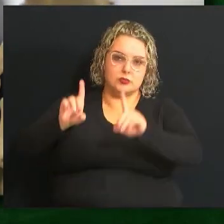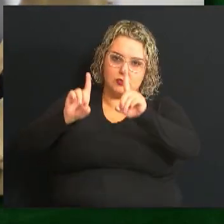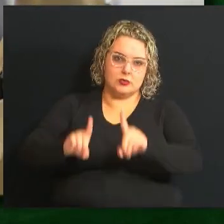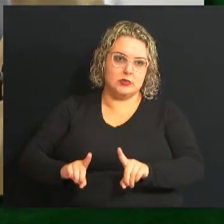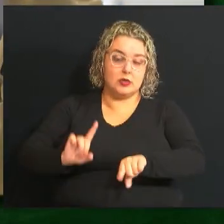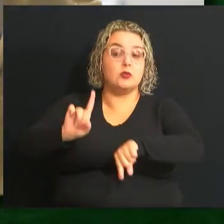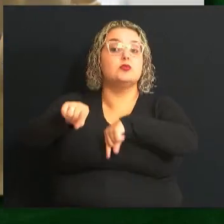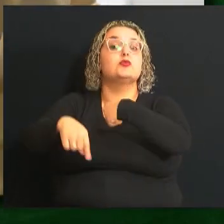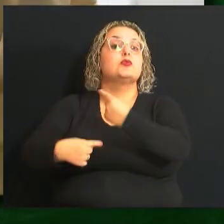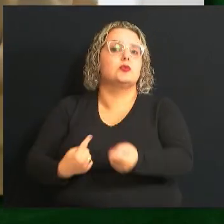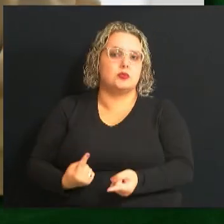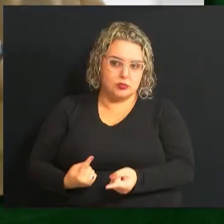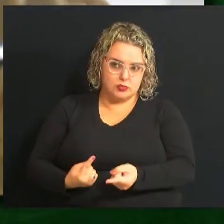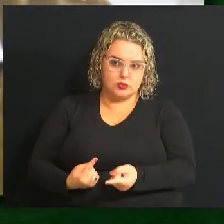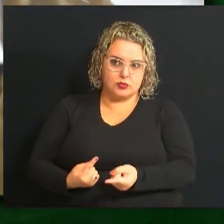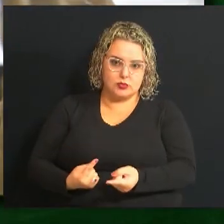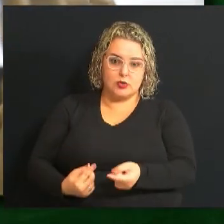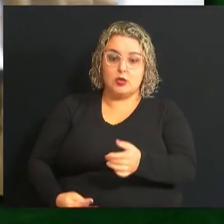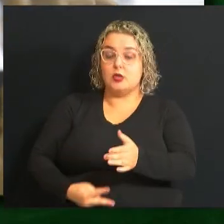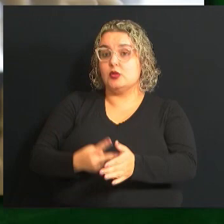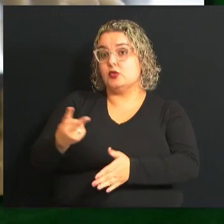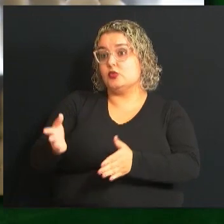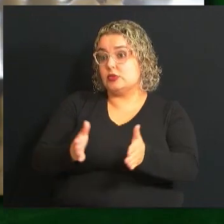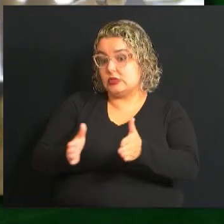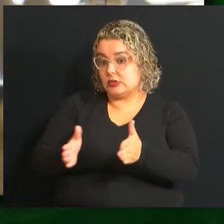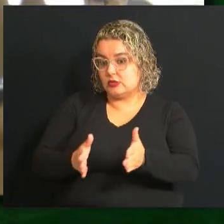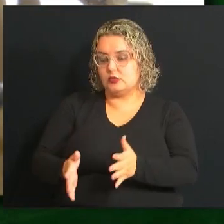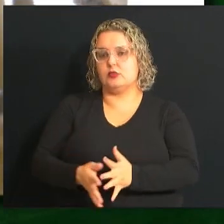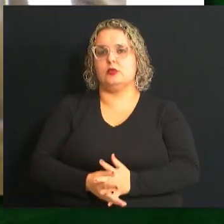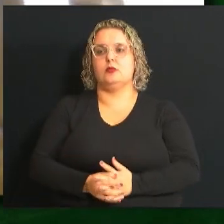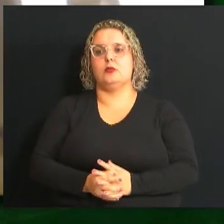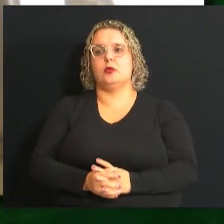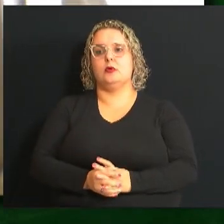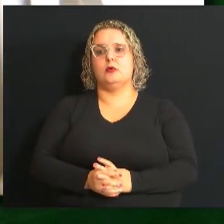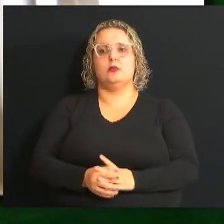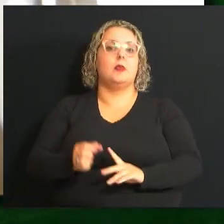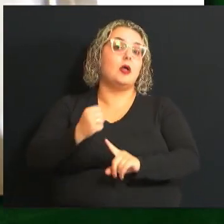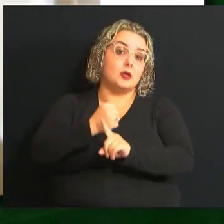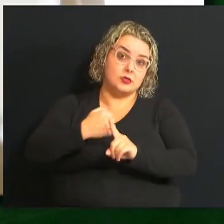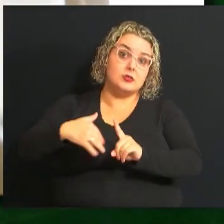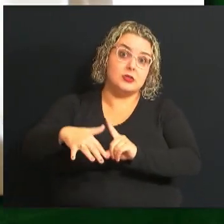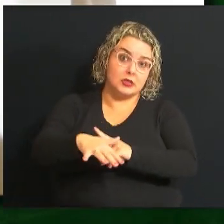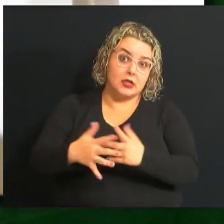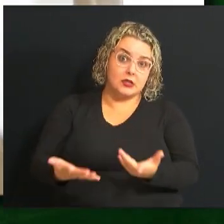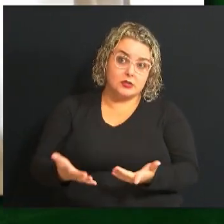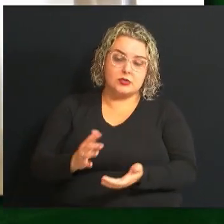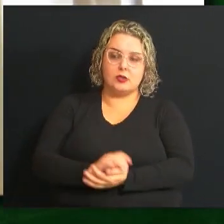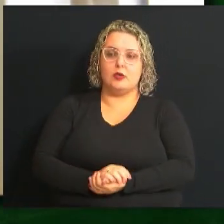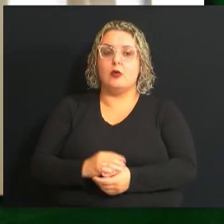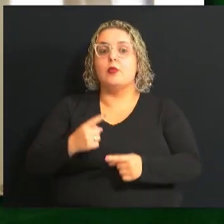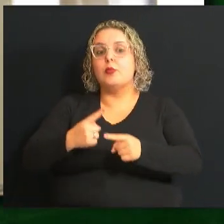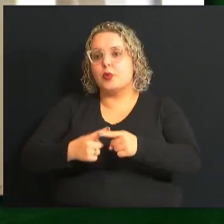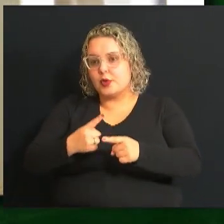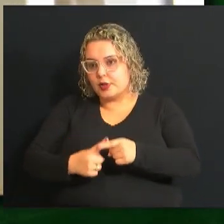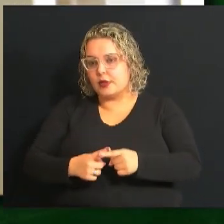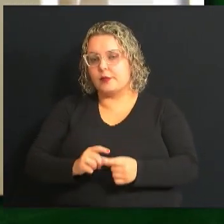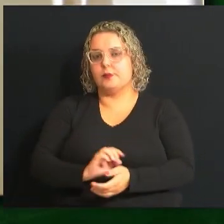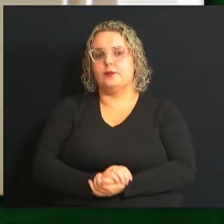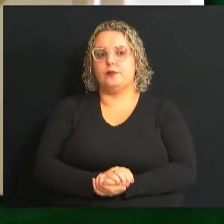E, num segundo momento, a sociedade. porque a gente não